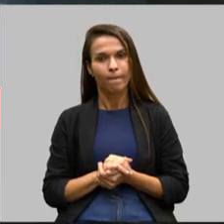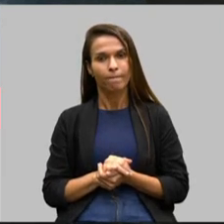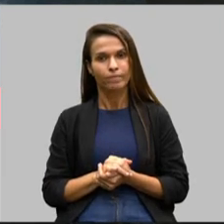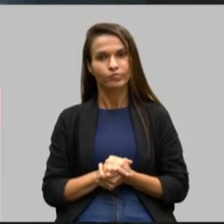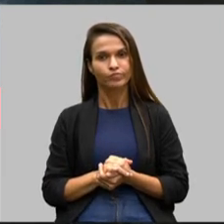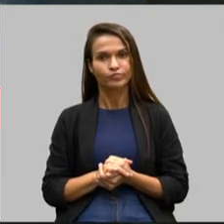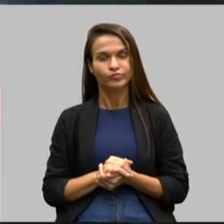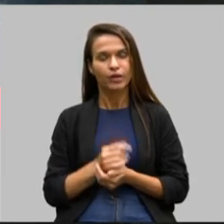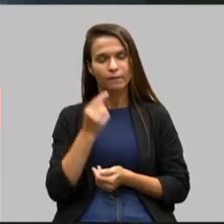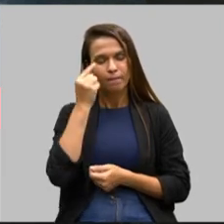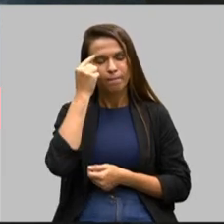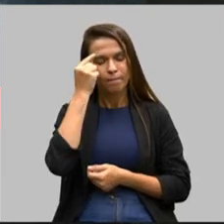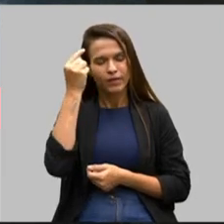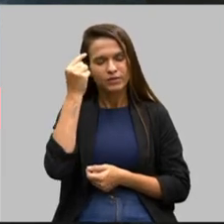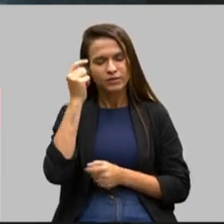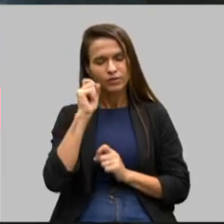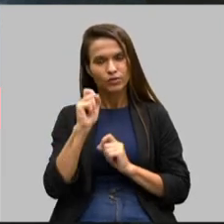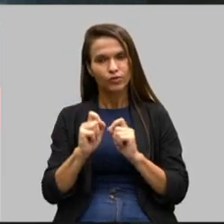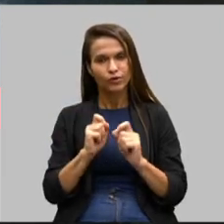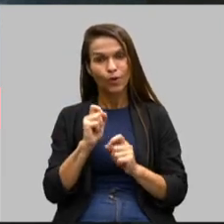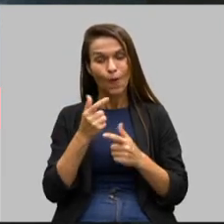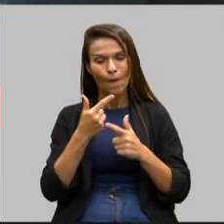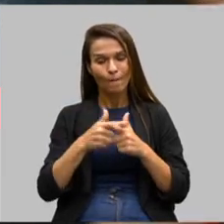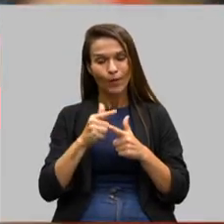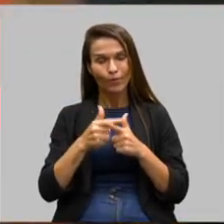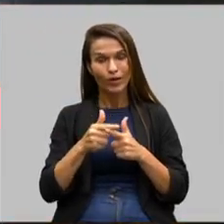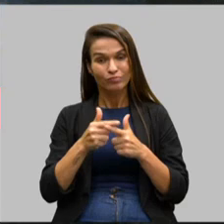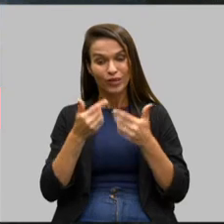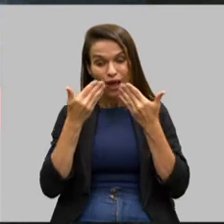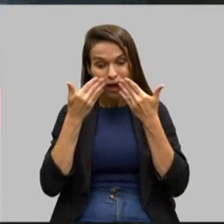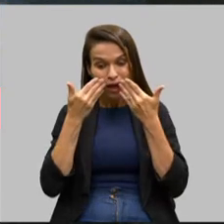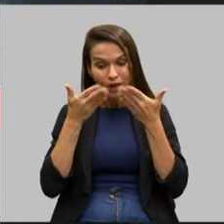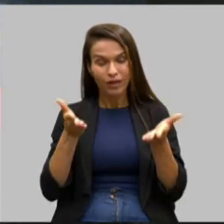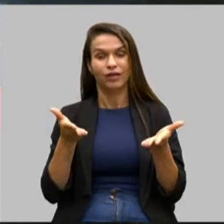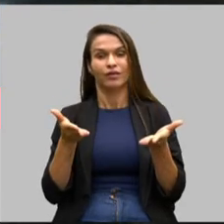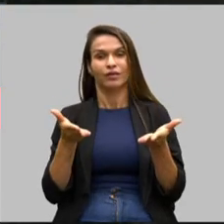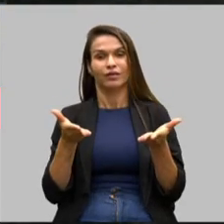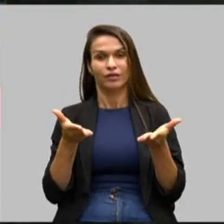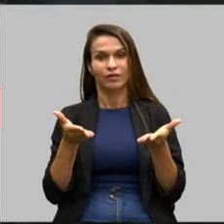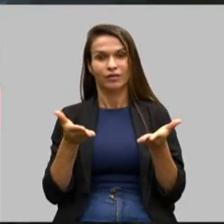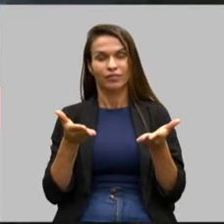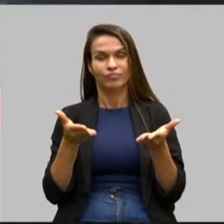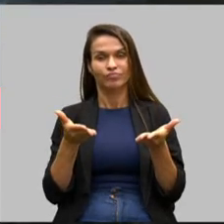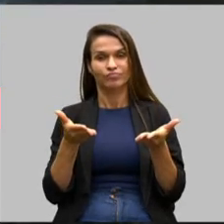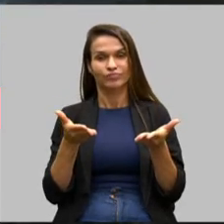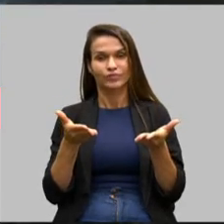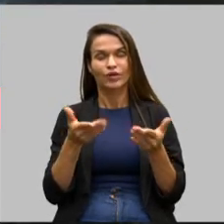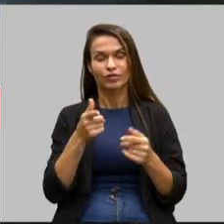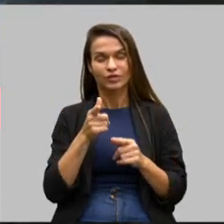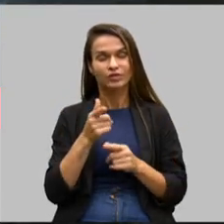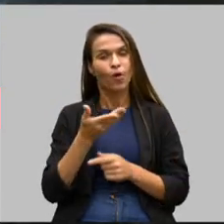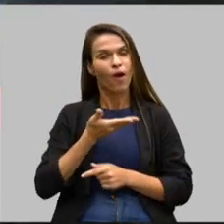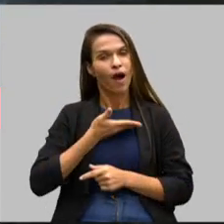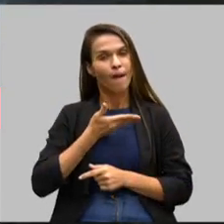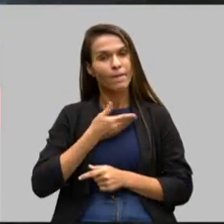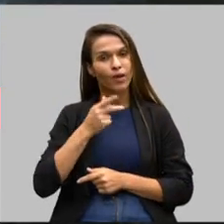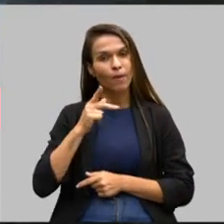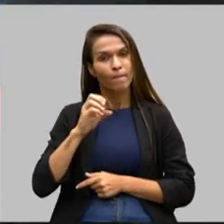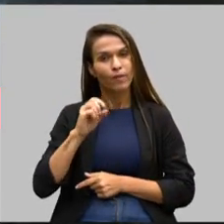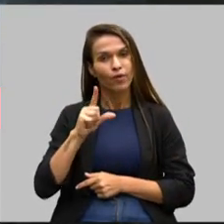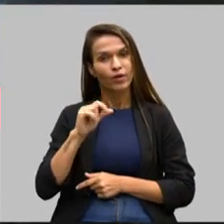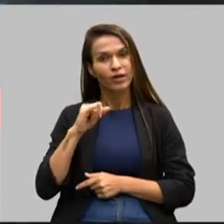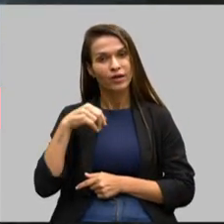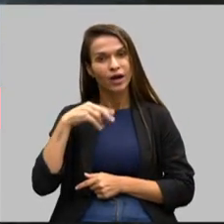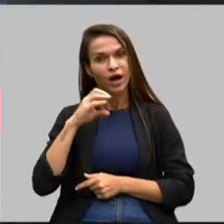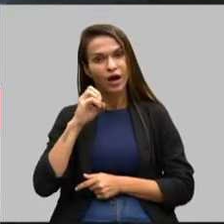E pensando o seguinte, o problema está aí, muito nessa linha que o colega Poliano falou. O problema está aí,